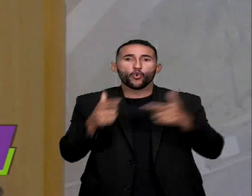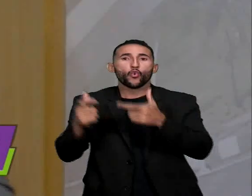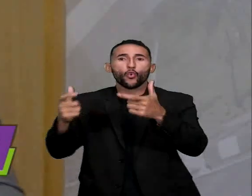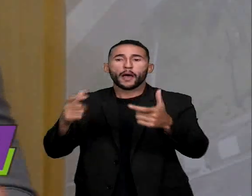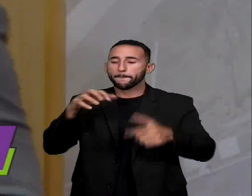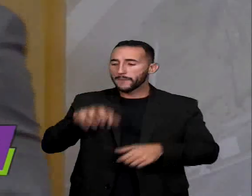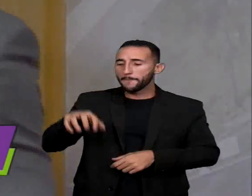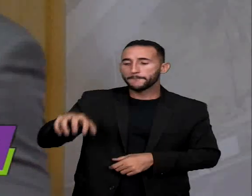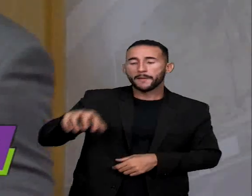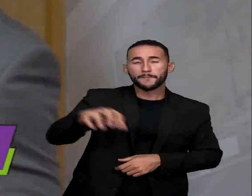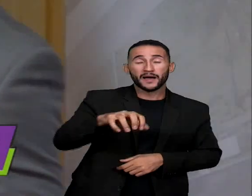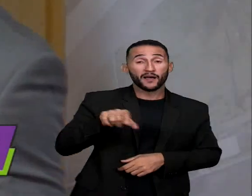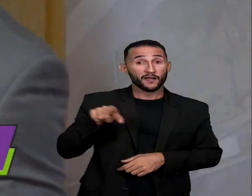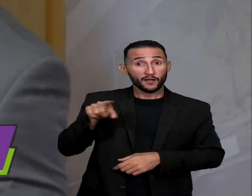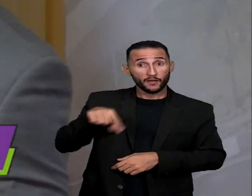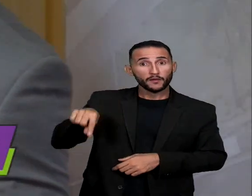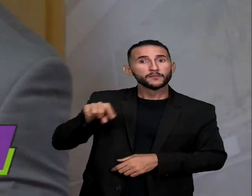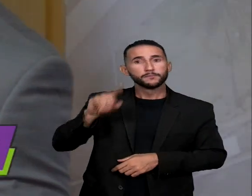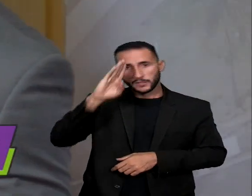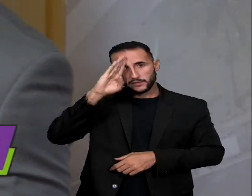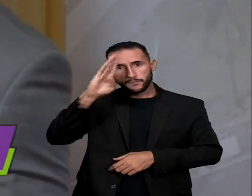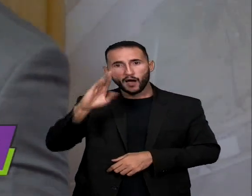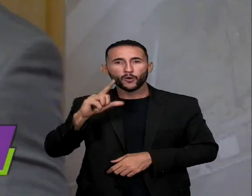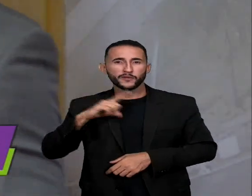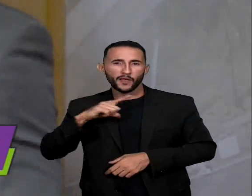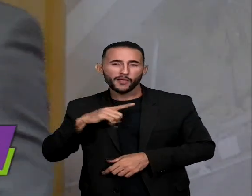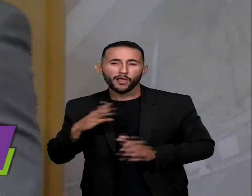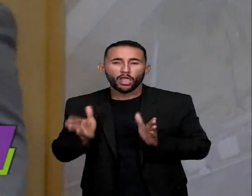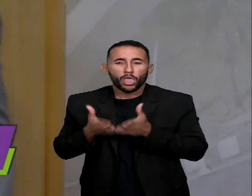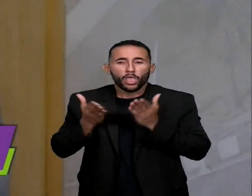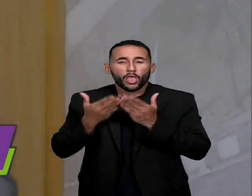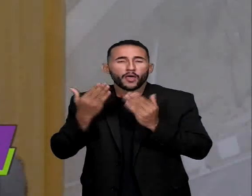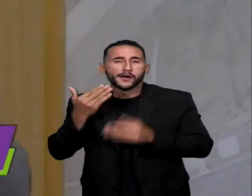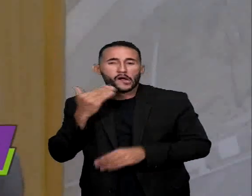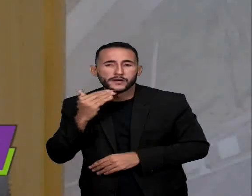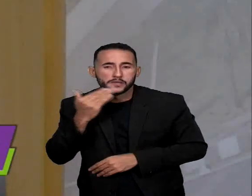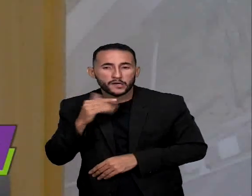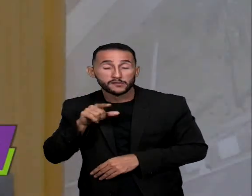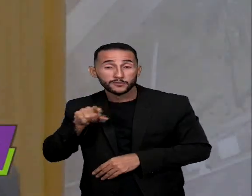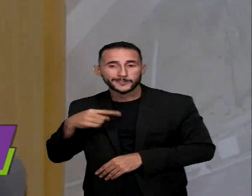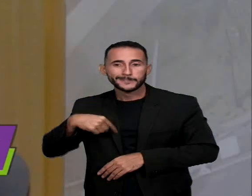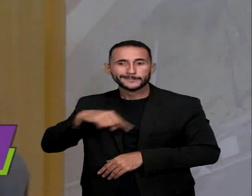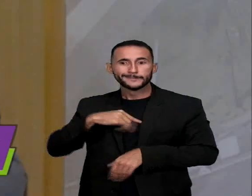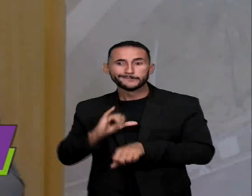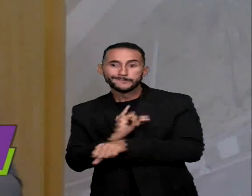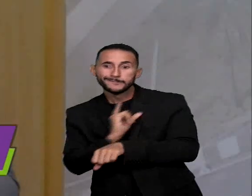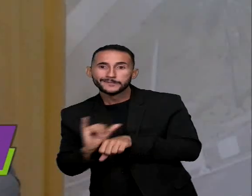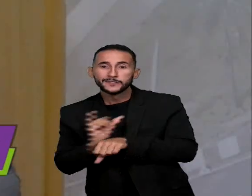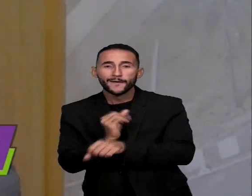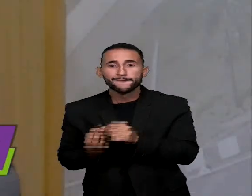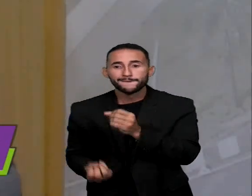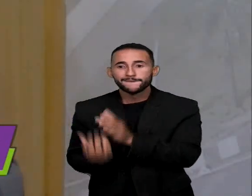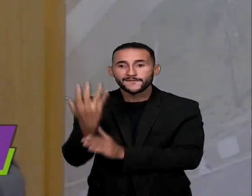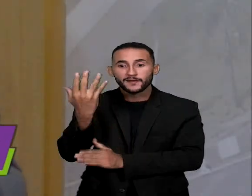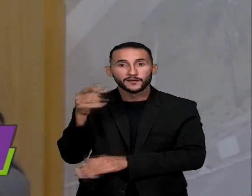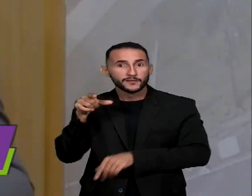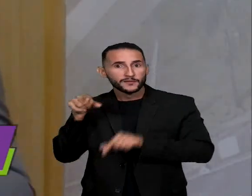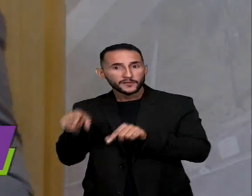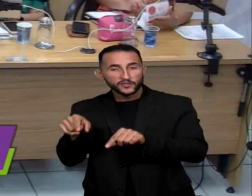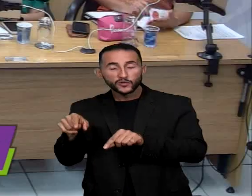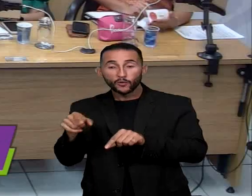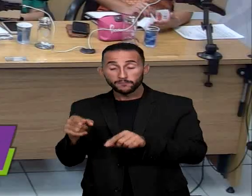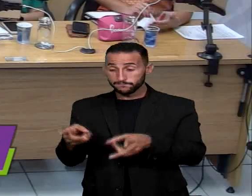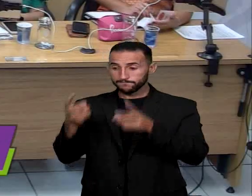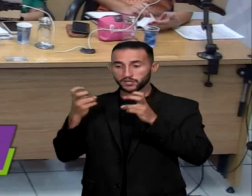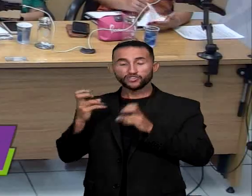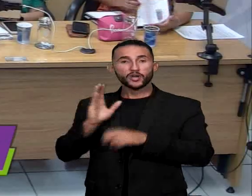de vulnerabilidade social do nosso município e a gente tá muito contente com esse primeiro resultado né A que tá com a